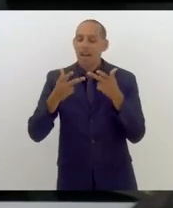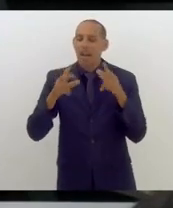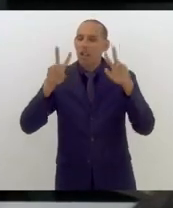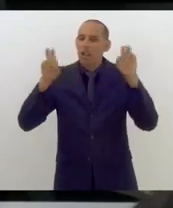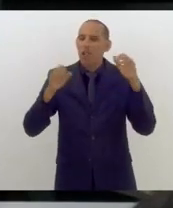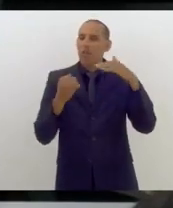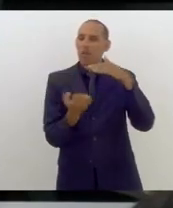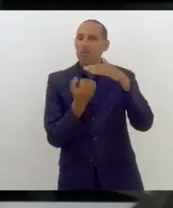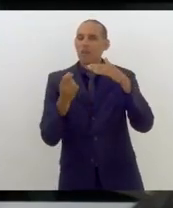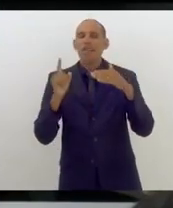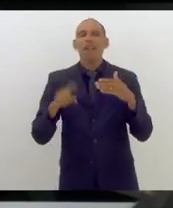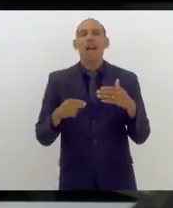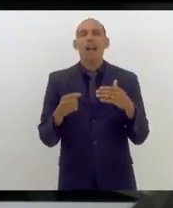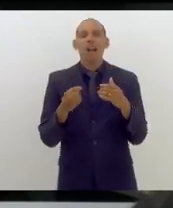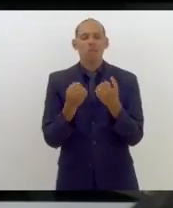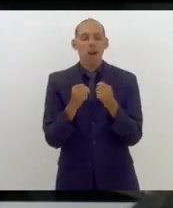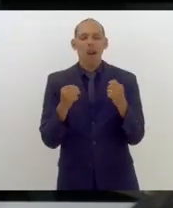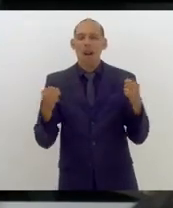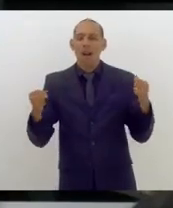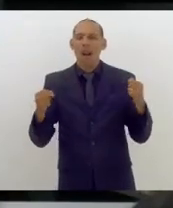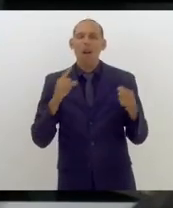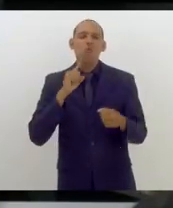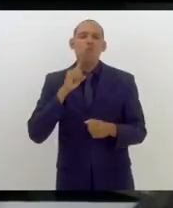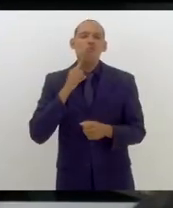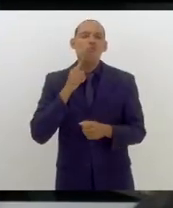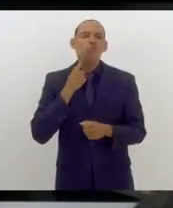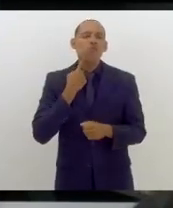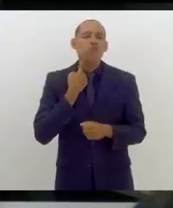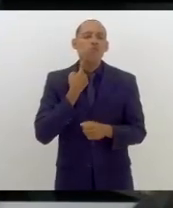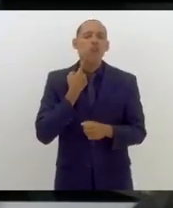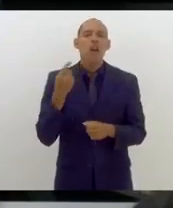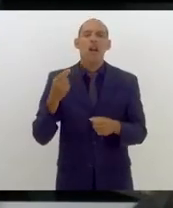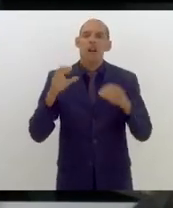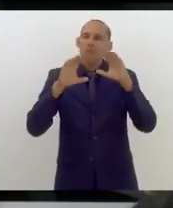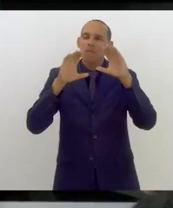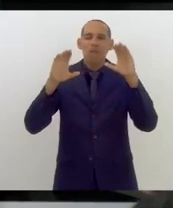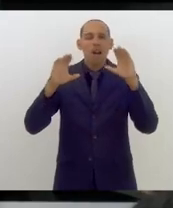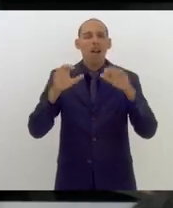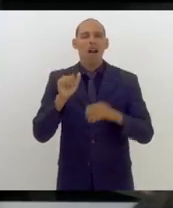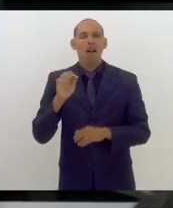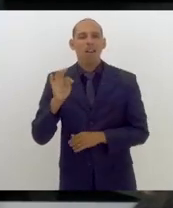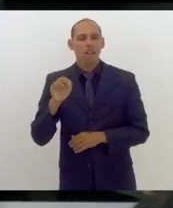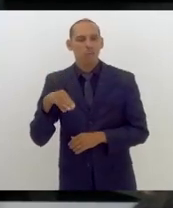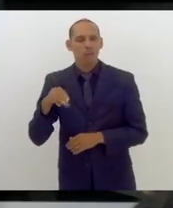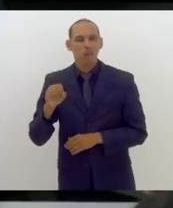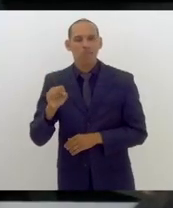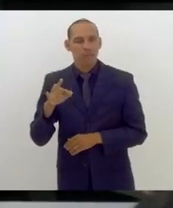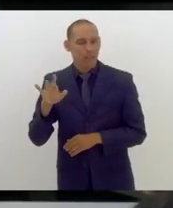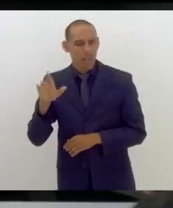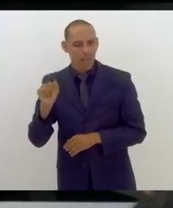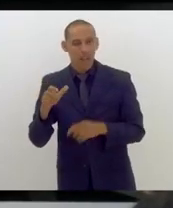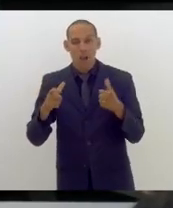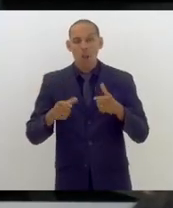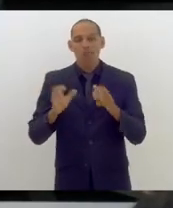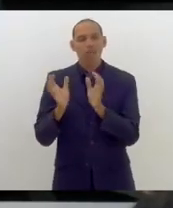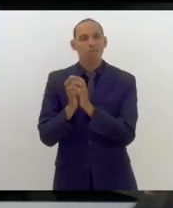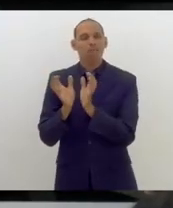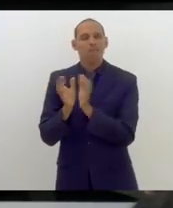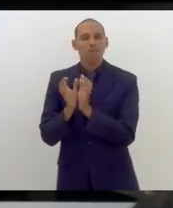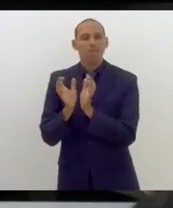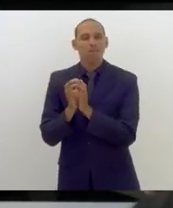que é uma das maiores poluidoras da atmosférica da Zona Oeste principalmente no bairro de Santa Cruz